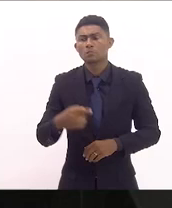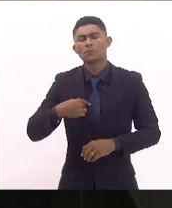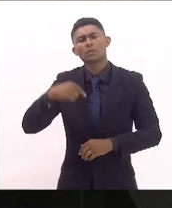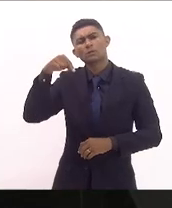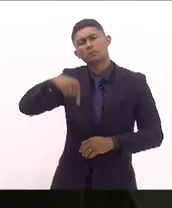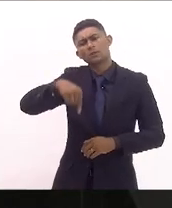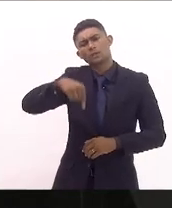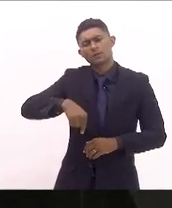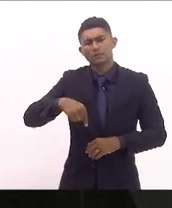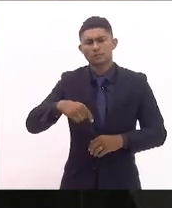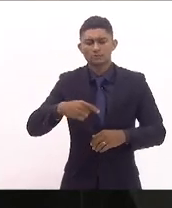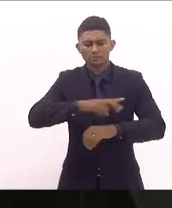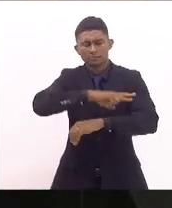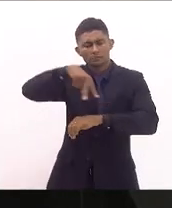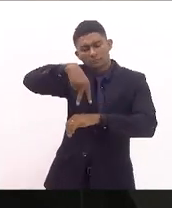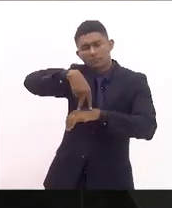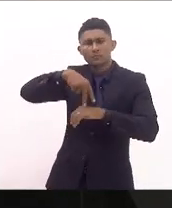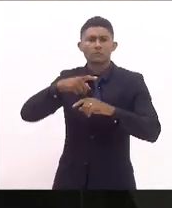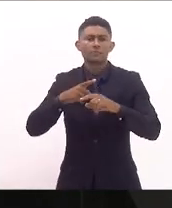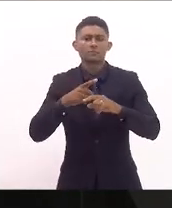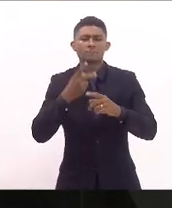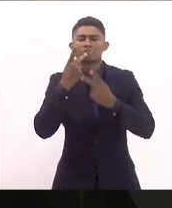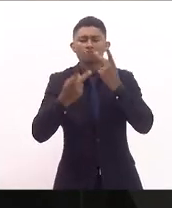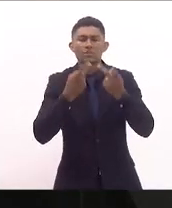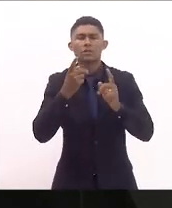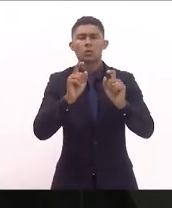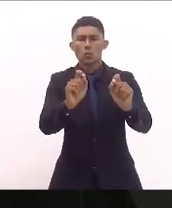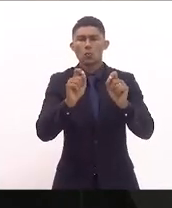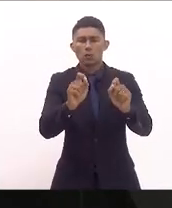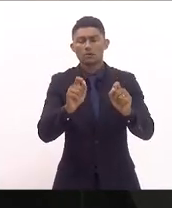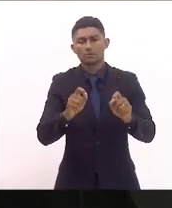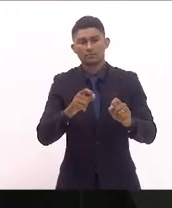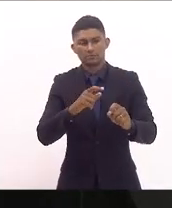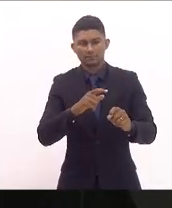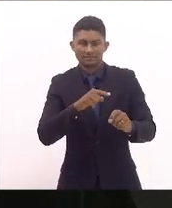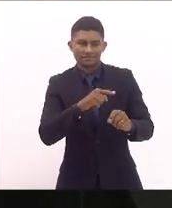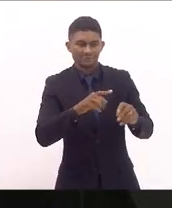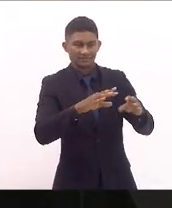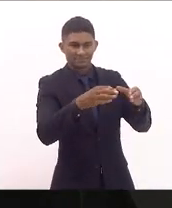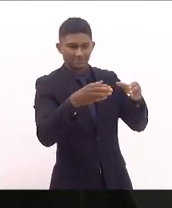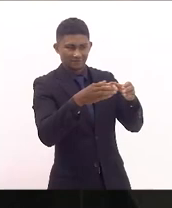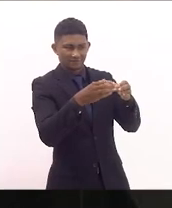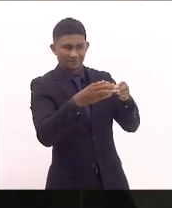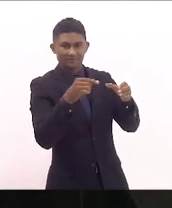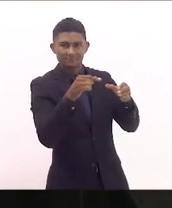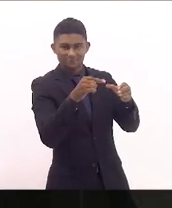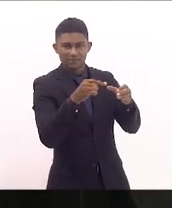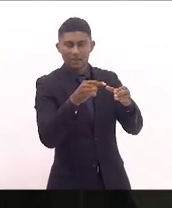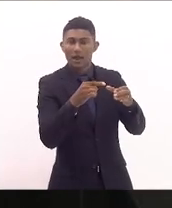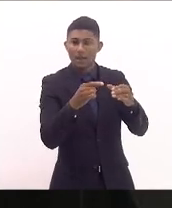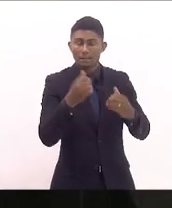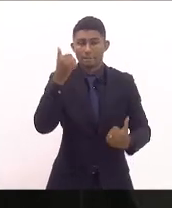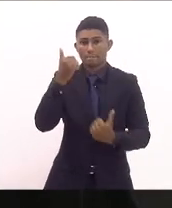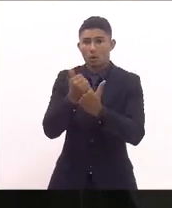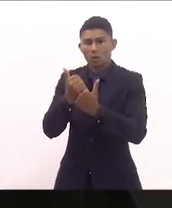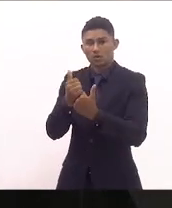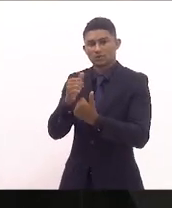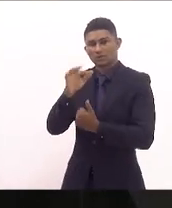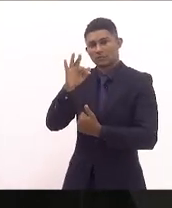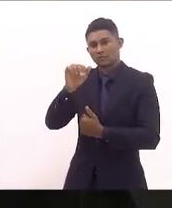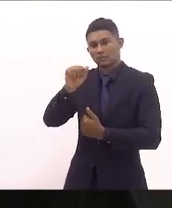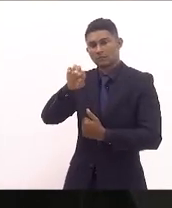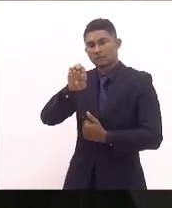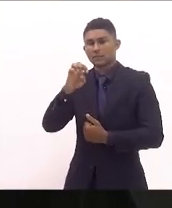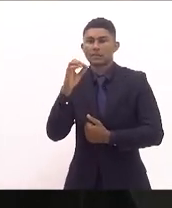plenário para falar sobre a fundação de Amparo à escola técnica do Estado do Rio de Janeiro a Faetec que